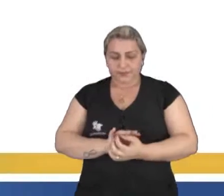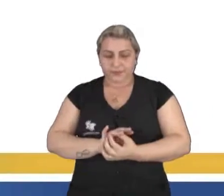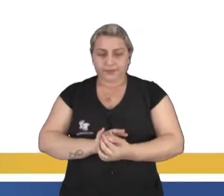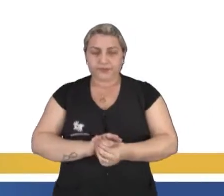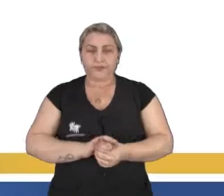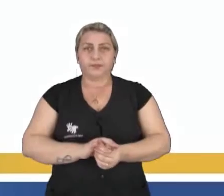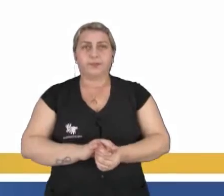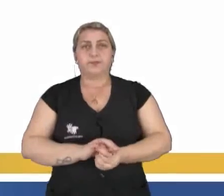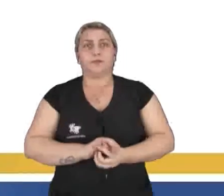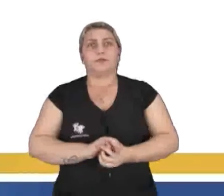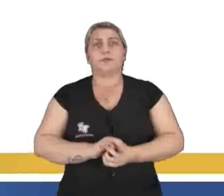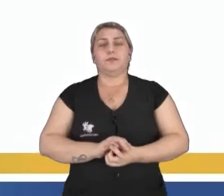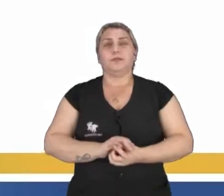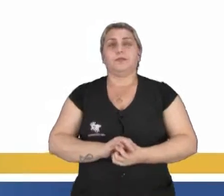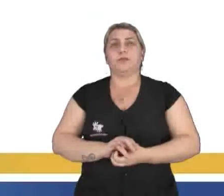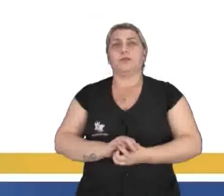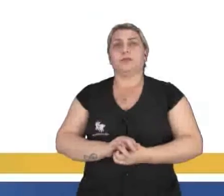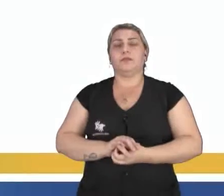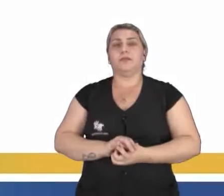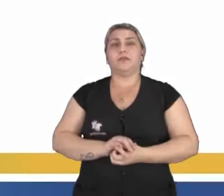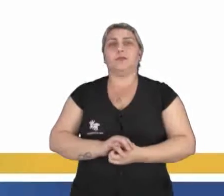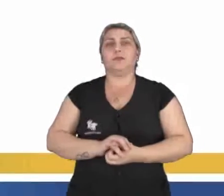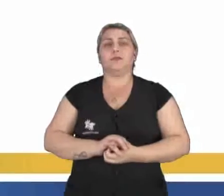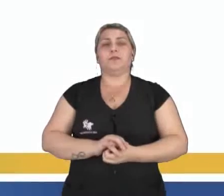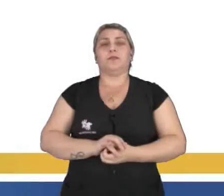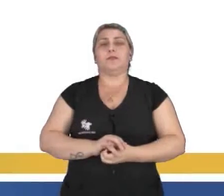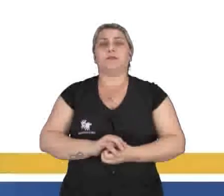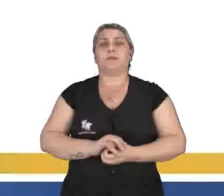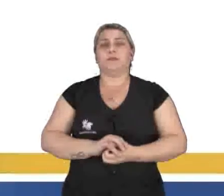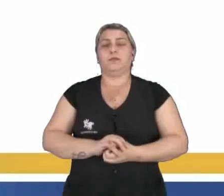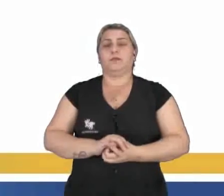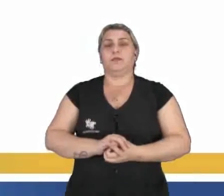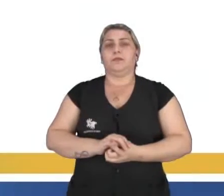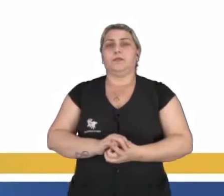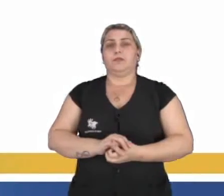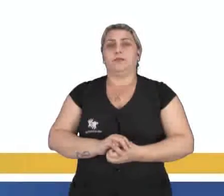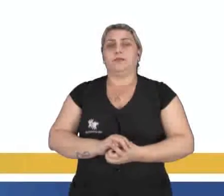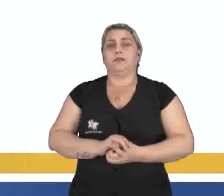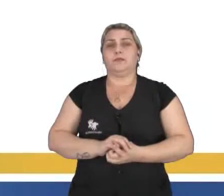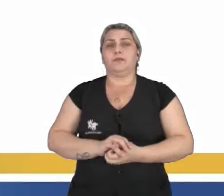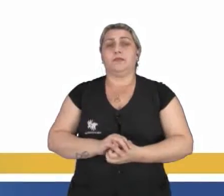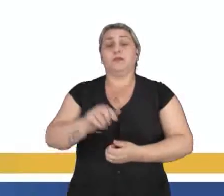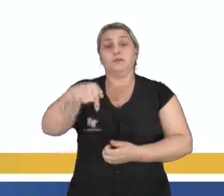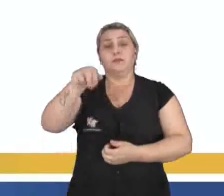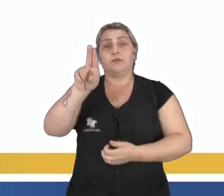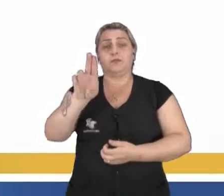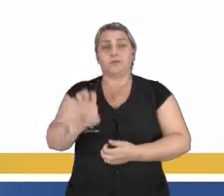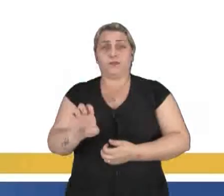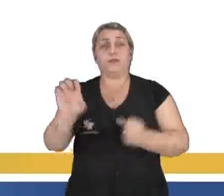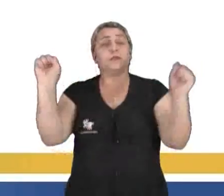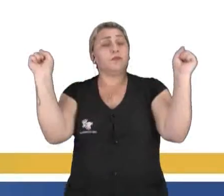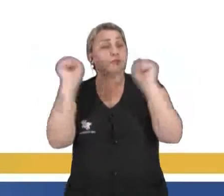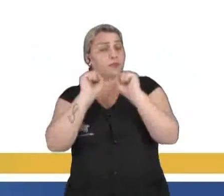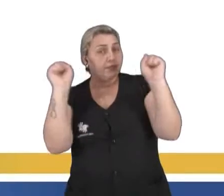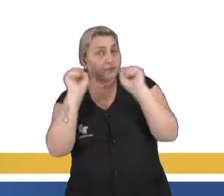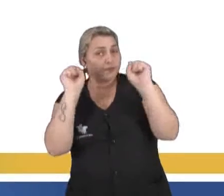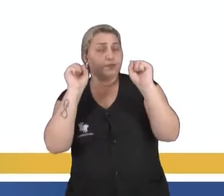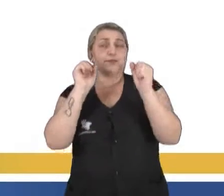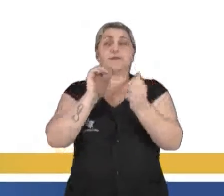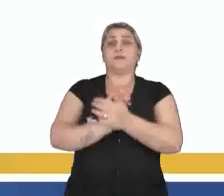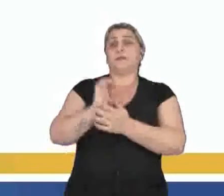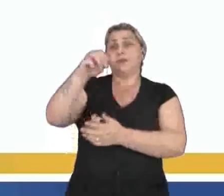além do que tem a função de sujeito né que amava